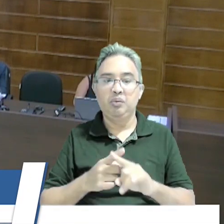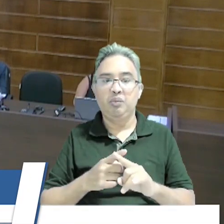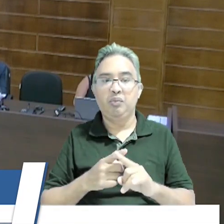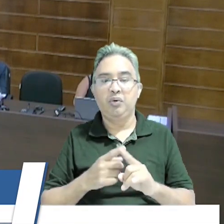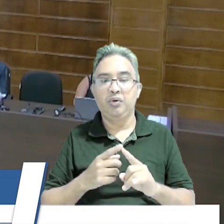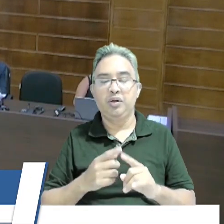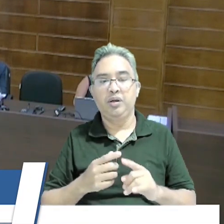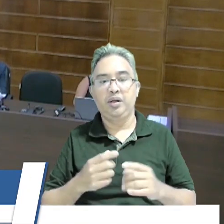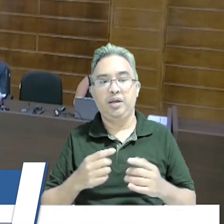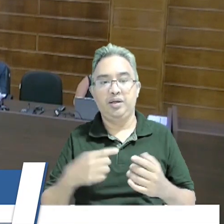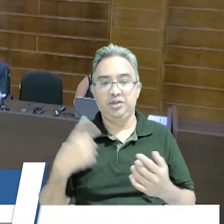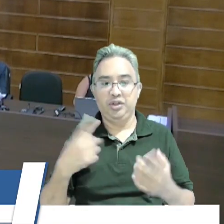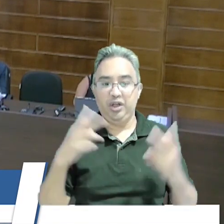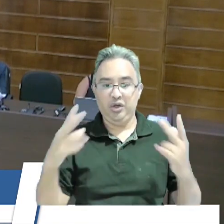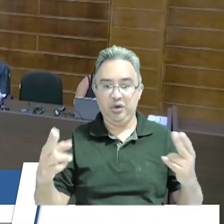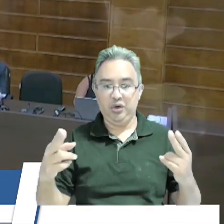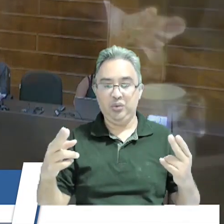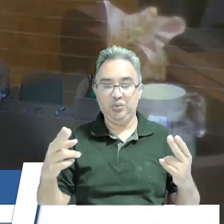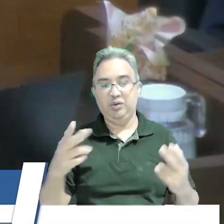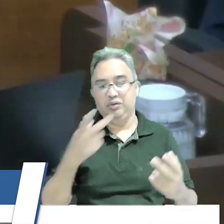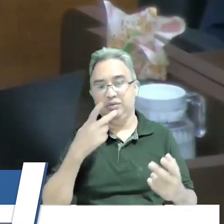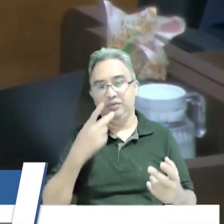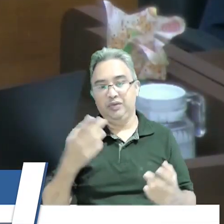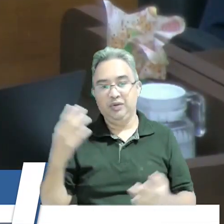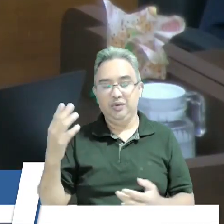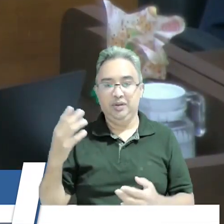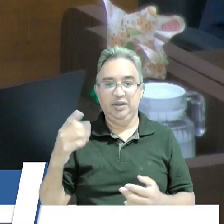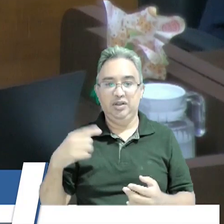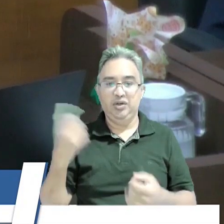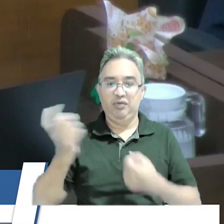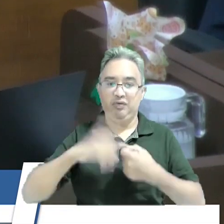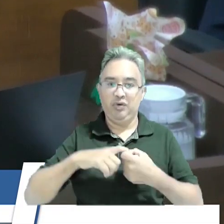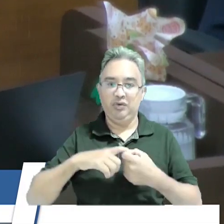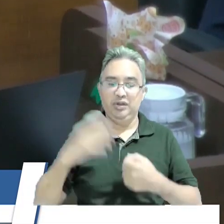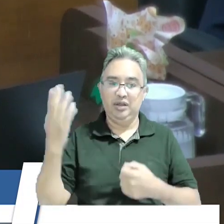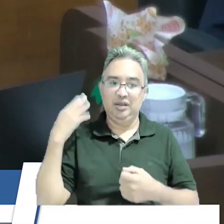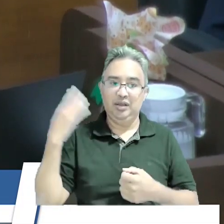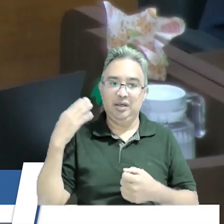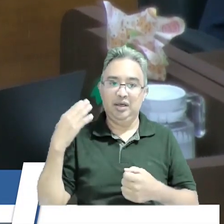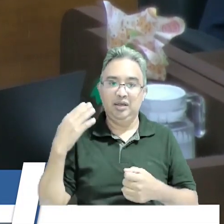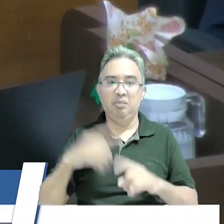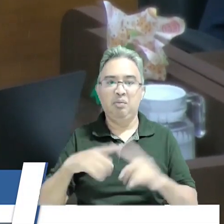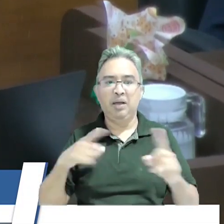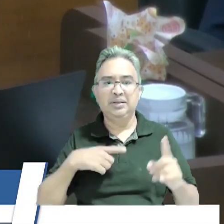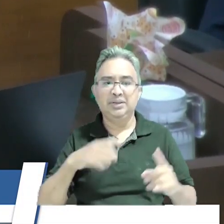Della Mota disse, a gente voltar lá atrás. Quando tem uma má gestão,